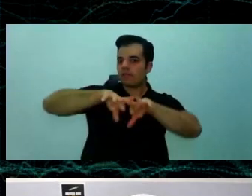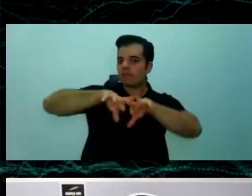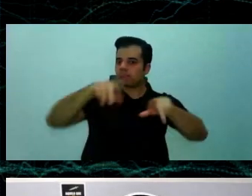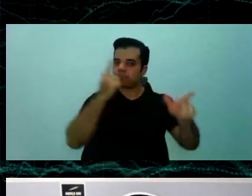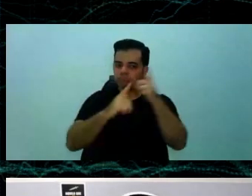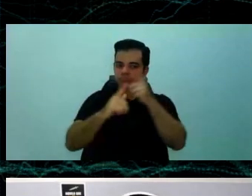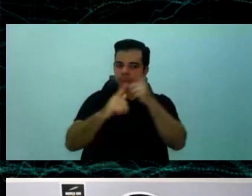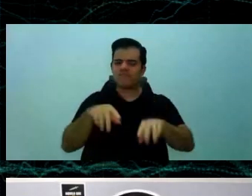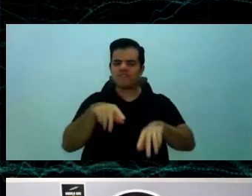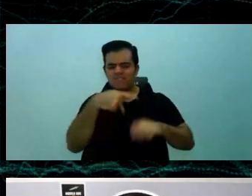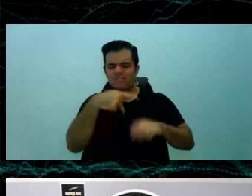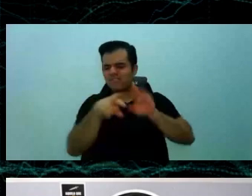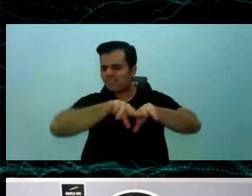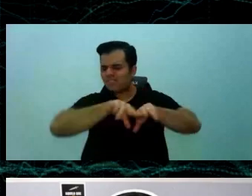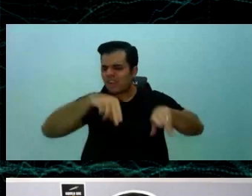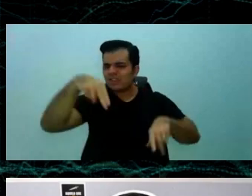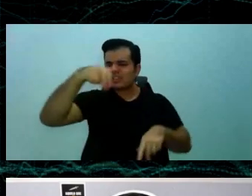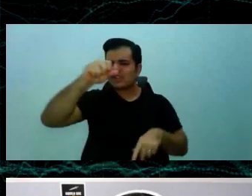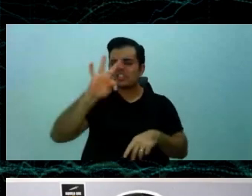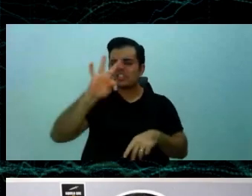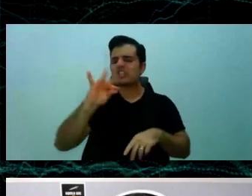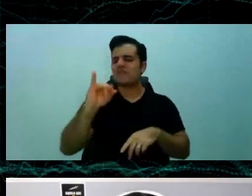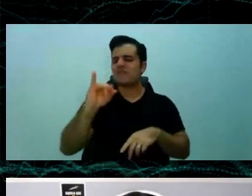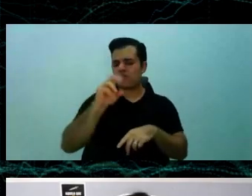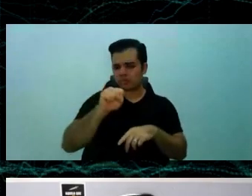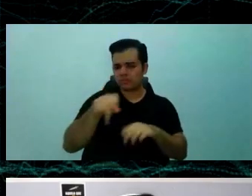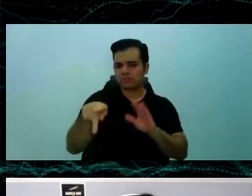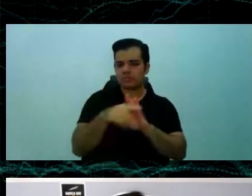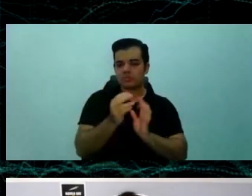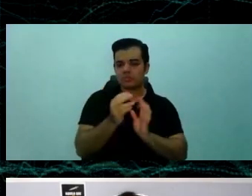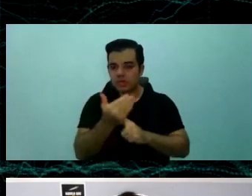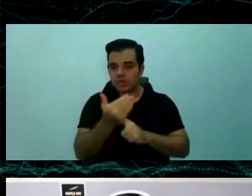mais recursos nativos com as tecnologias que a comunidade